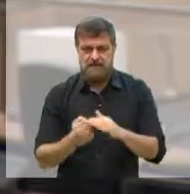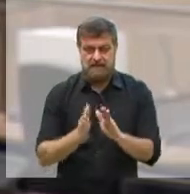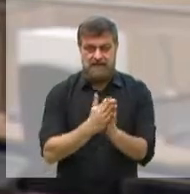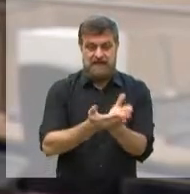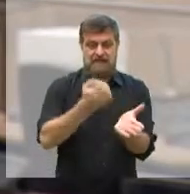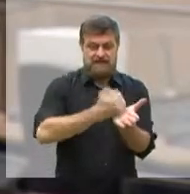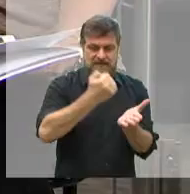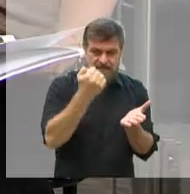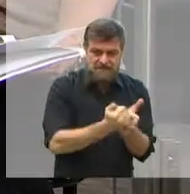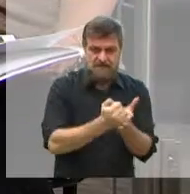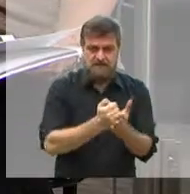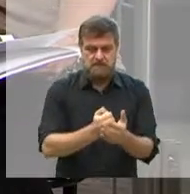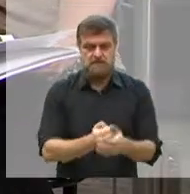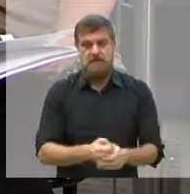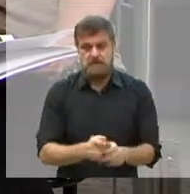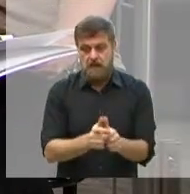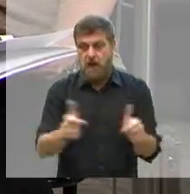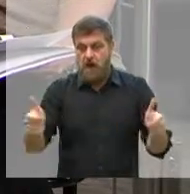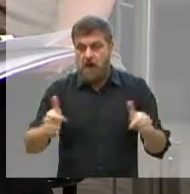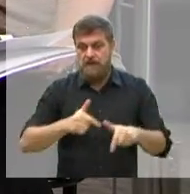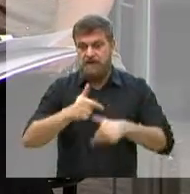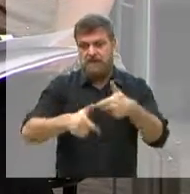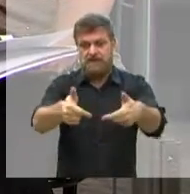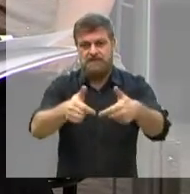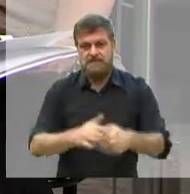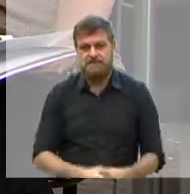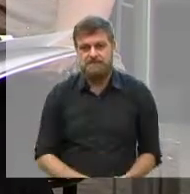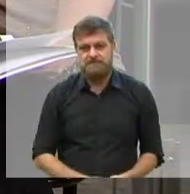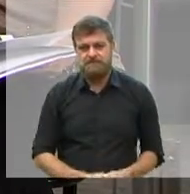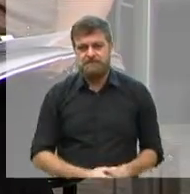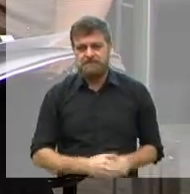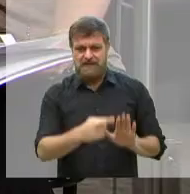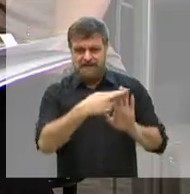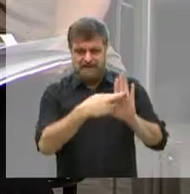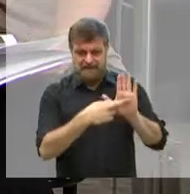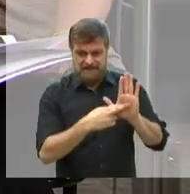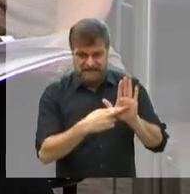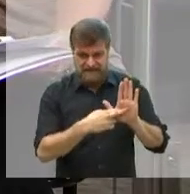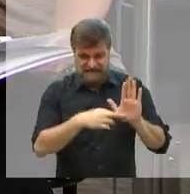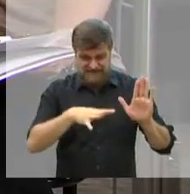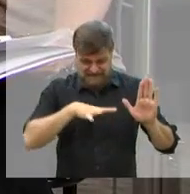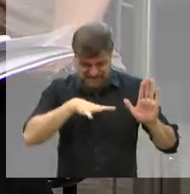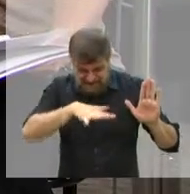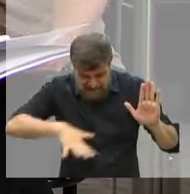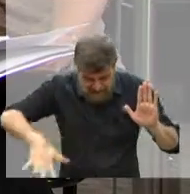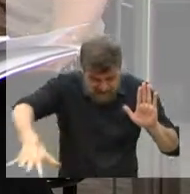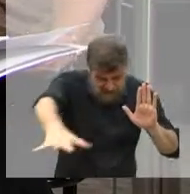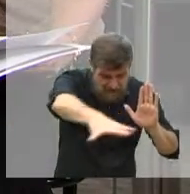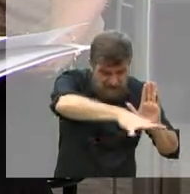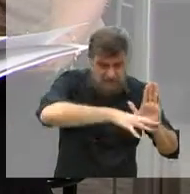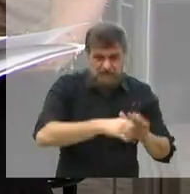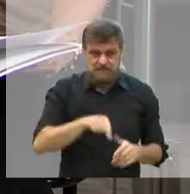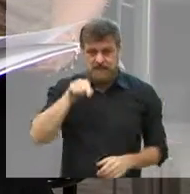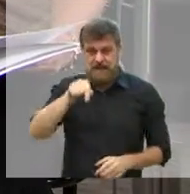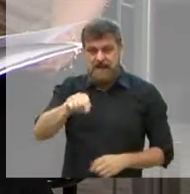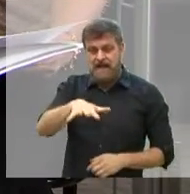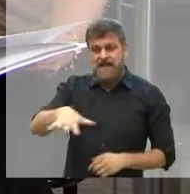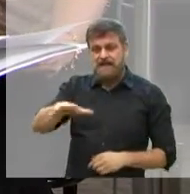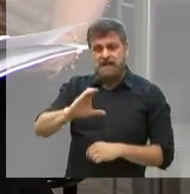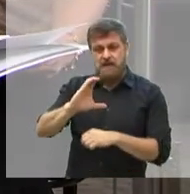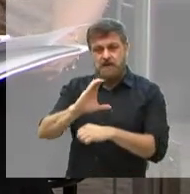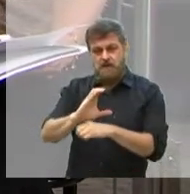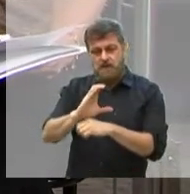empregos e desenvolvimento. Vereador, ainda na questão de regularização, o senhor disse aí que atinge a cidade inteira, né? Mas ali na região do Campo